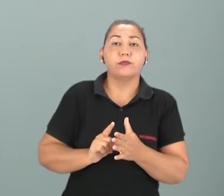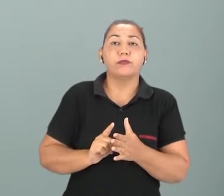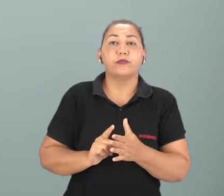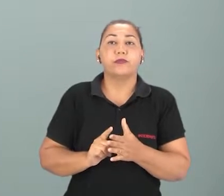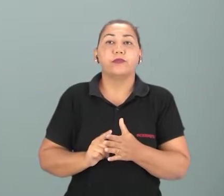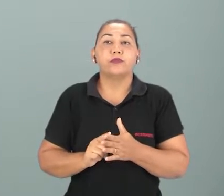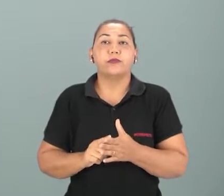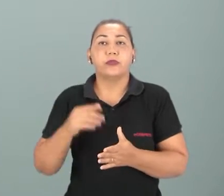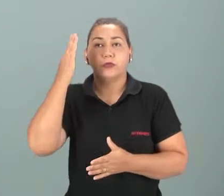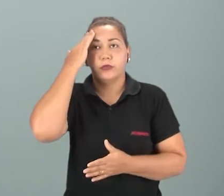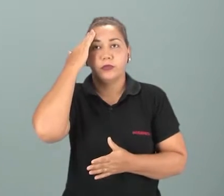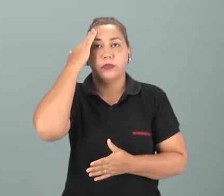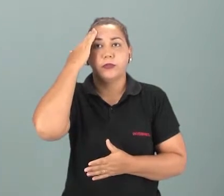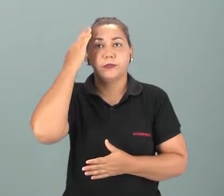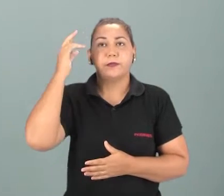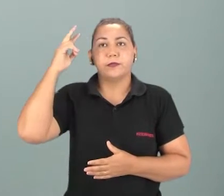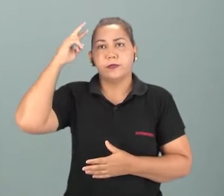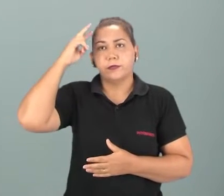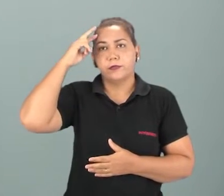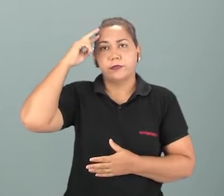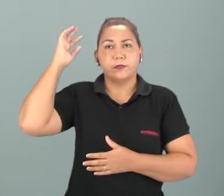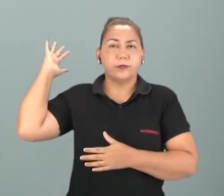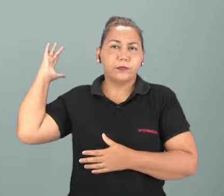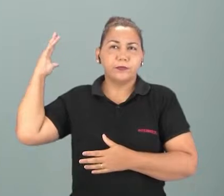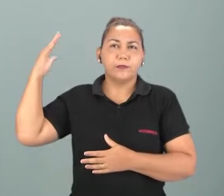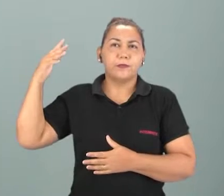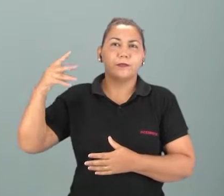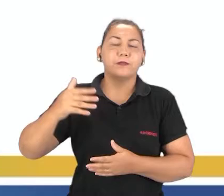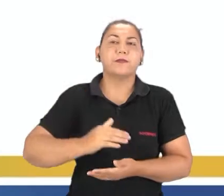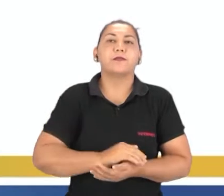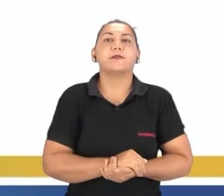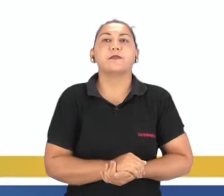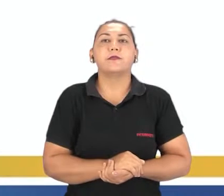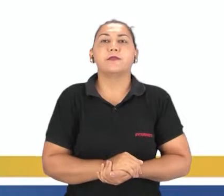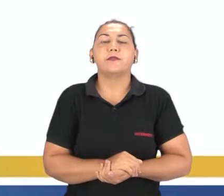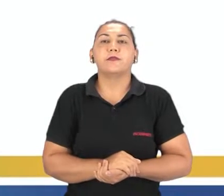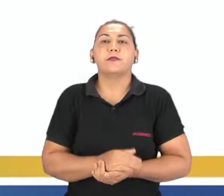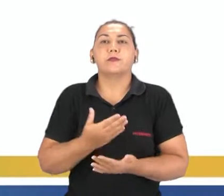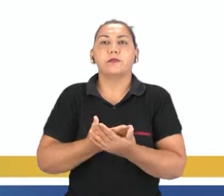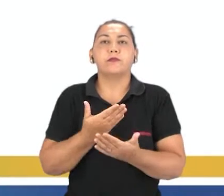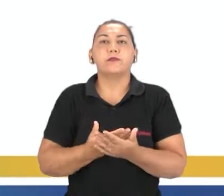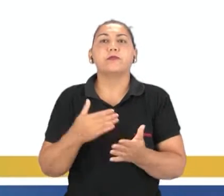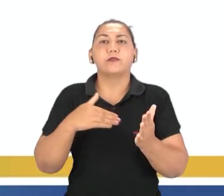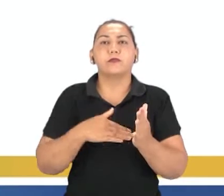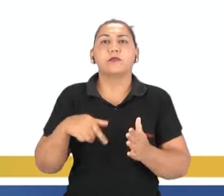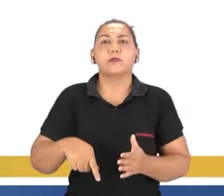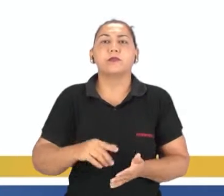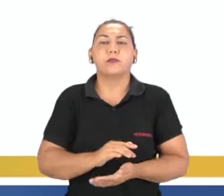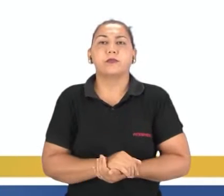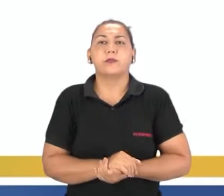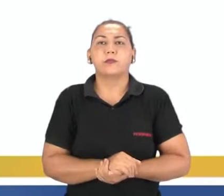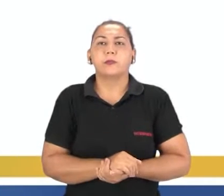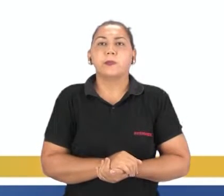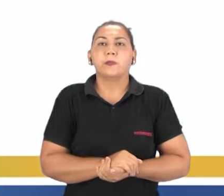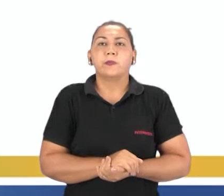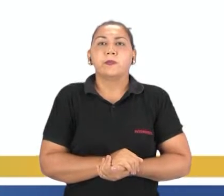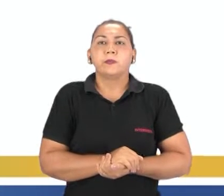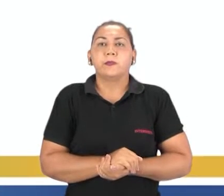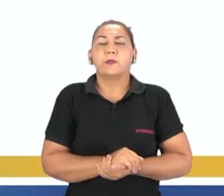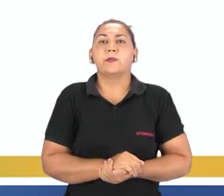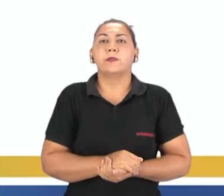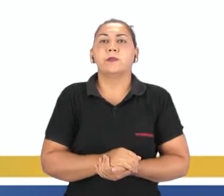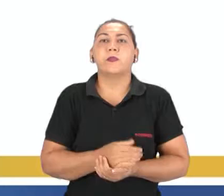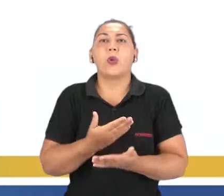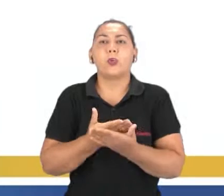as últimas aulas que nós tivemos, tá? Então, nós vimos até aqui as contribuições de Gregor Mendel para os estudos sobre